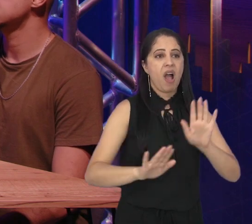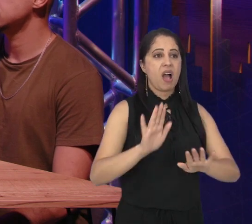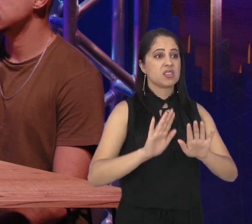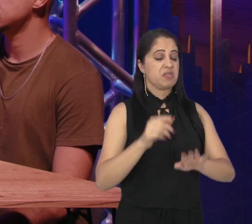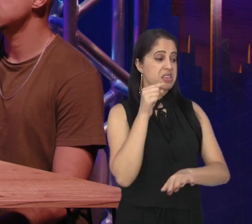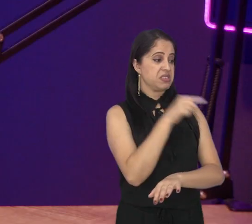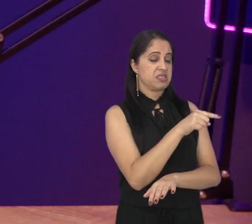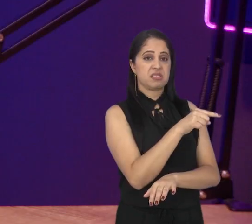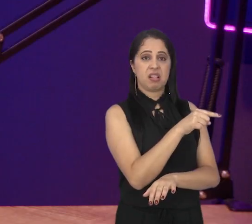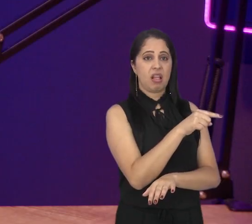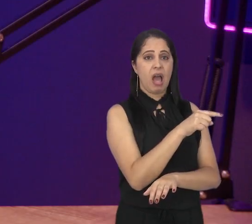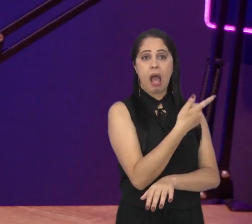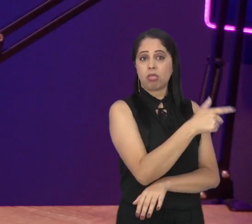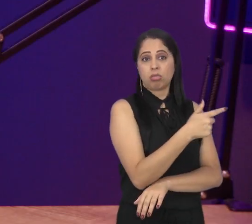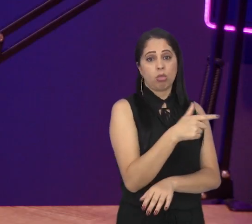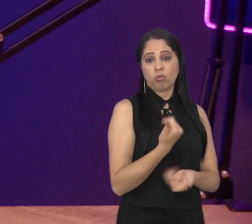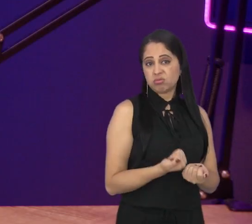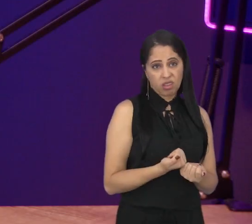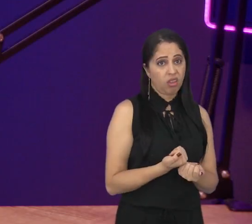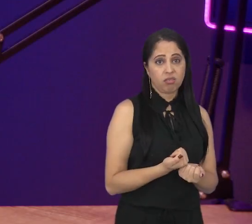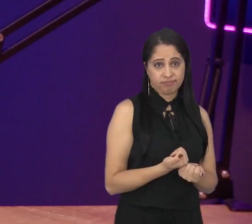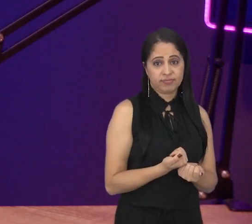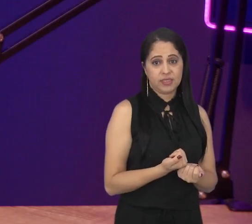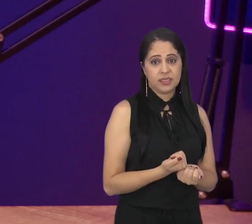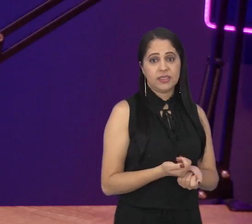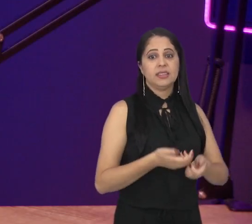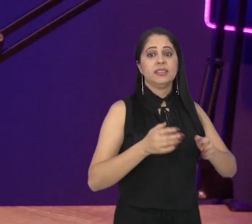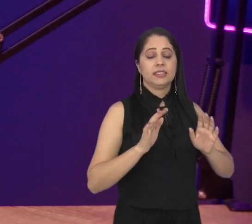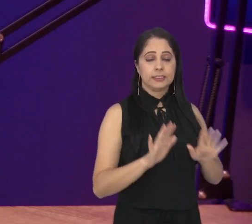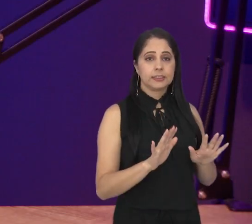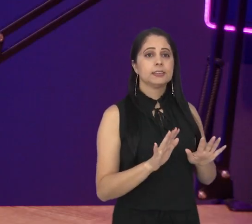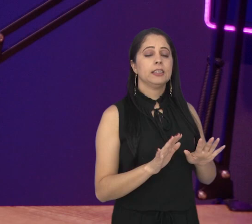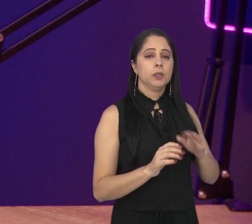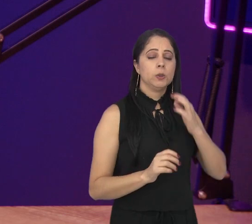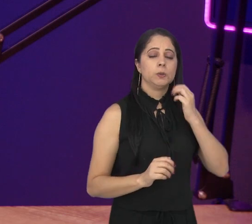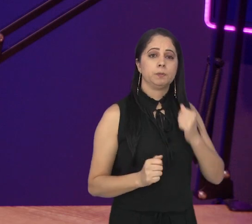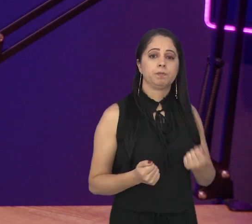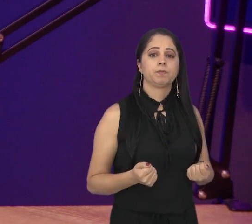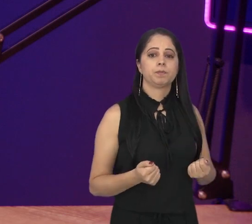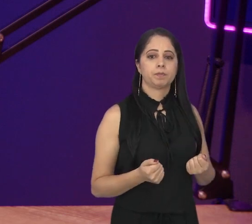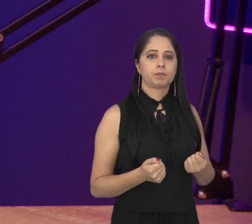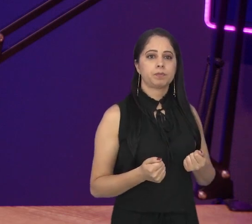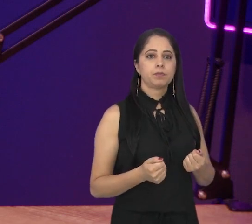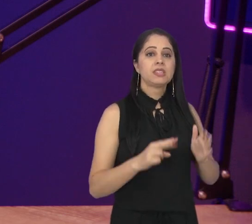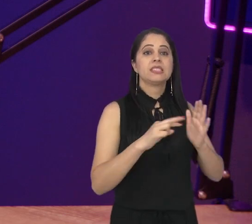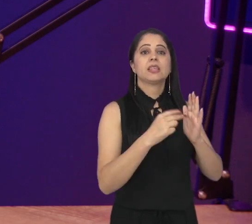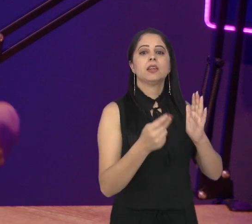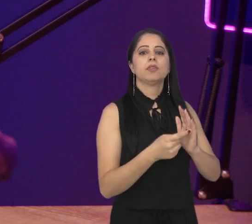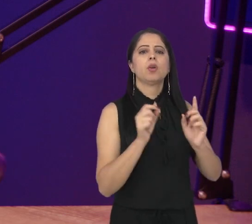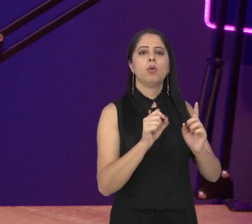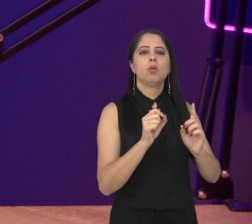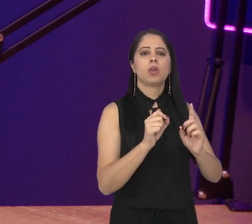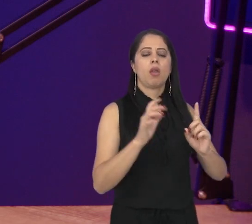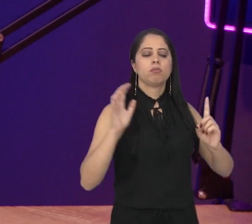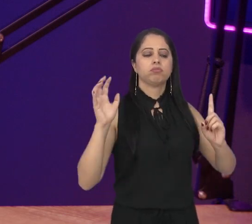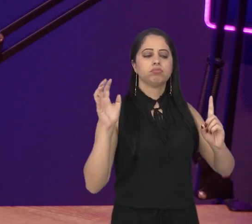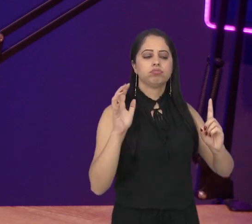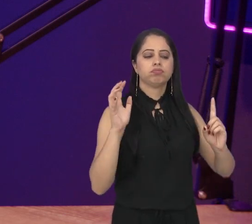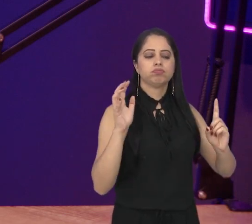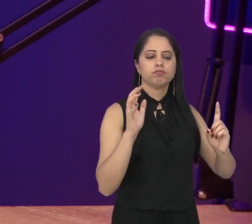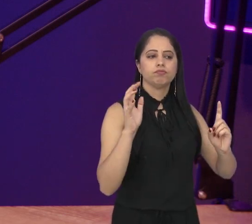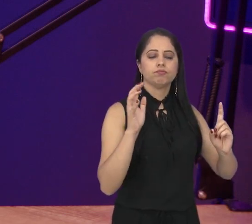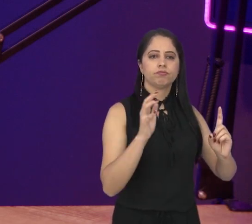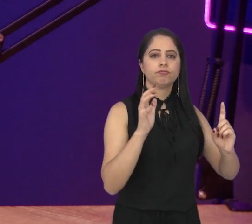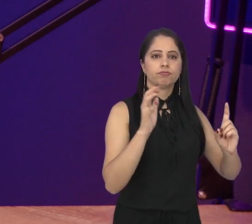em cartaz no cinema de Jacareí, que é uma cidade menor, quando comparado a São José. Então, assim, esse soft power, ele também